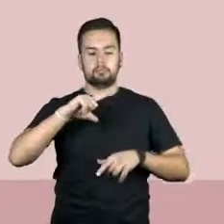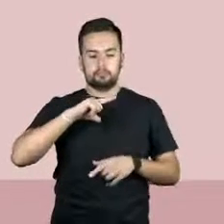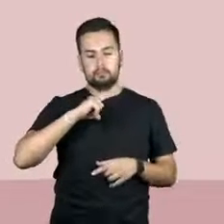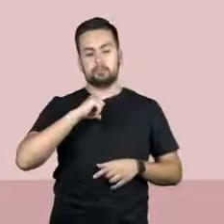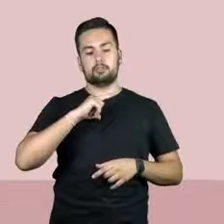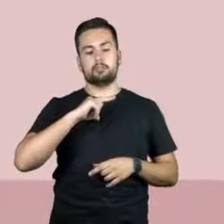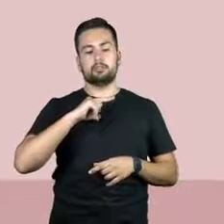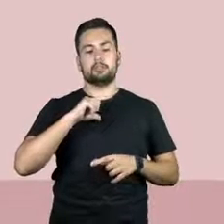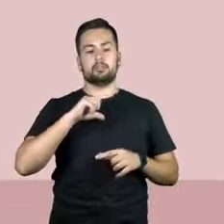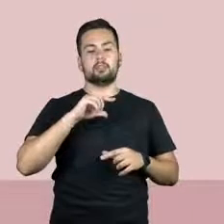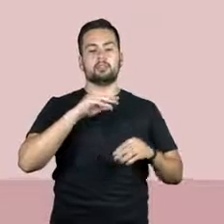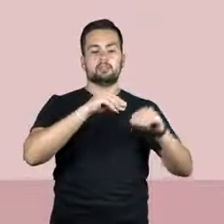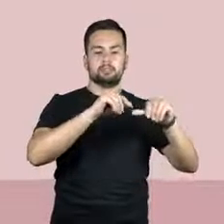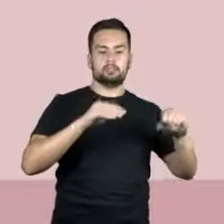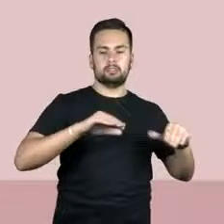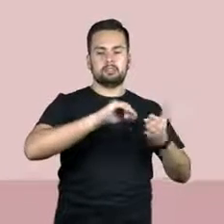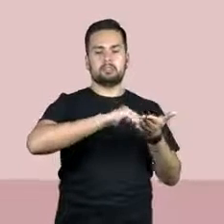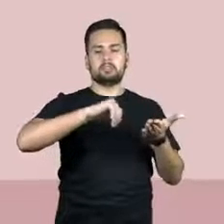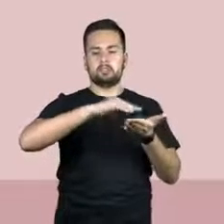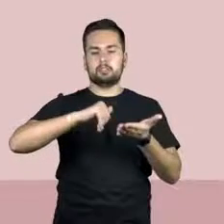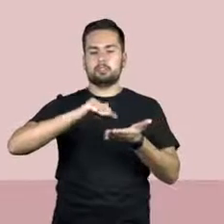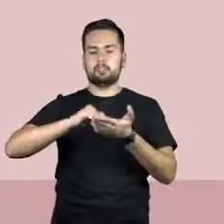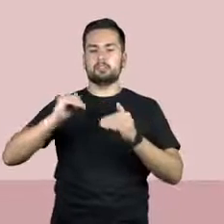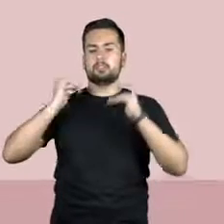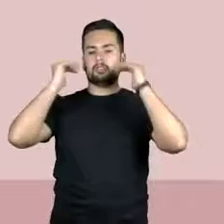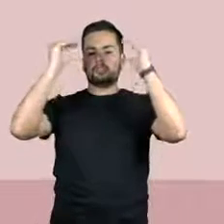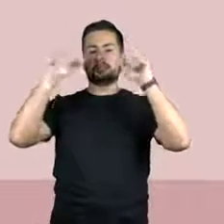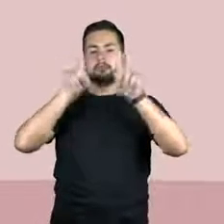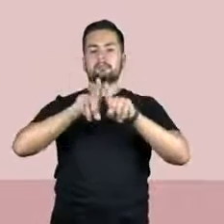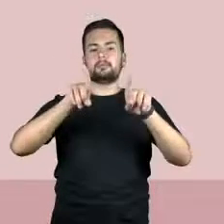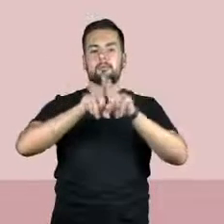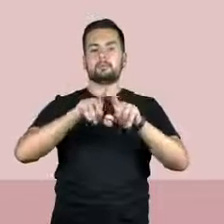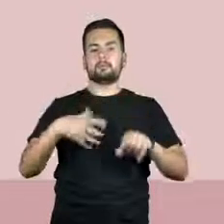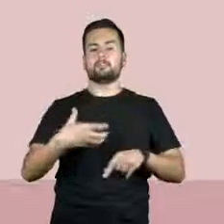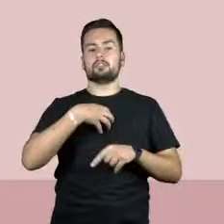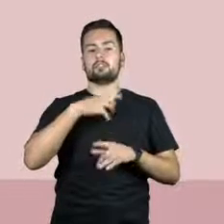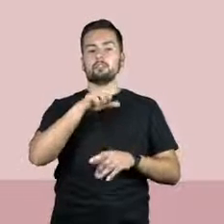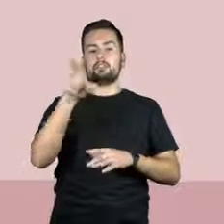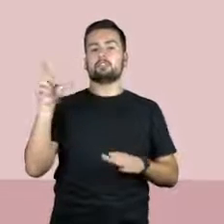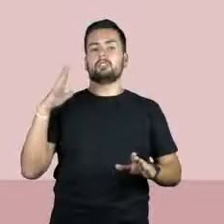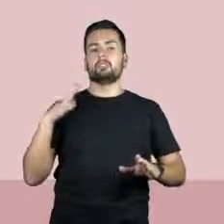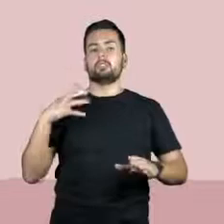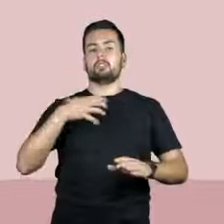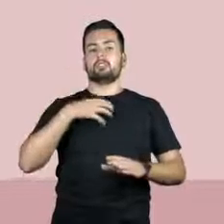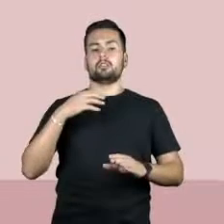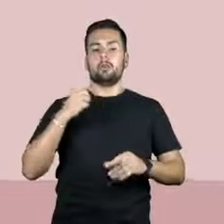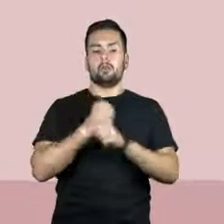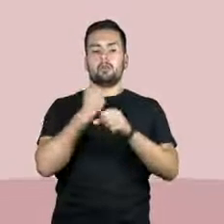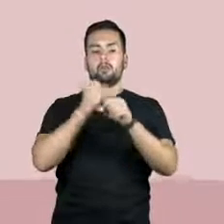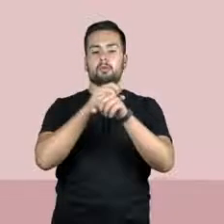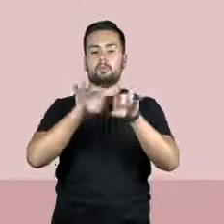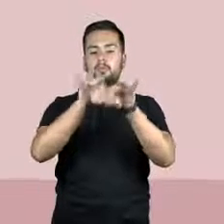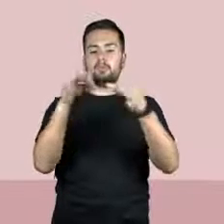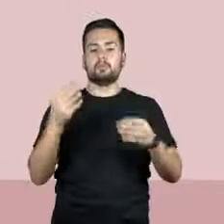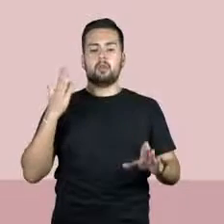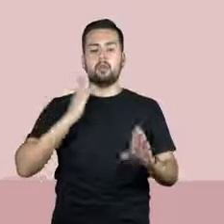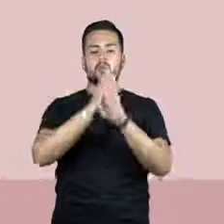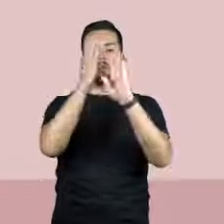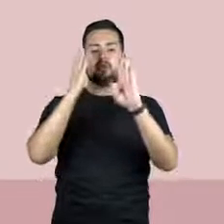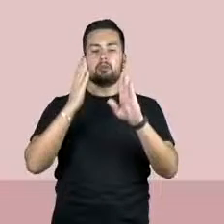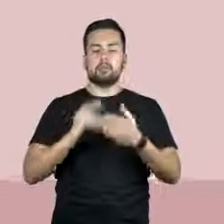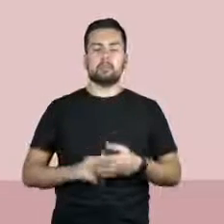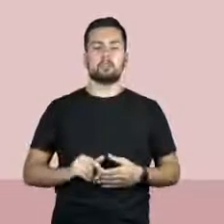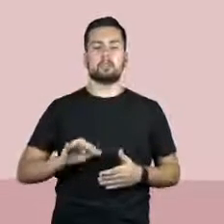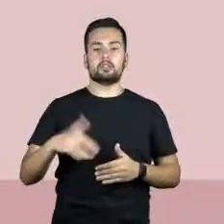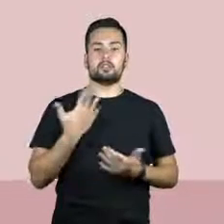pouco de massa desses sistemas, principalmente na região superior, de tal maneira que você encontra, de uma maneira construtiva muito simples, para estabilizar